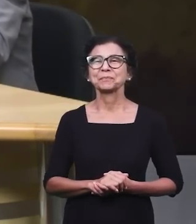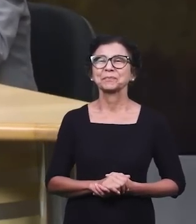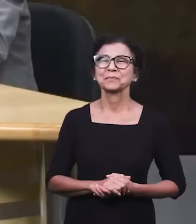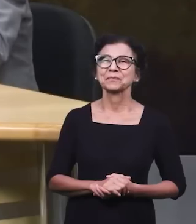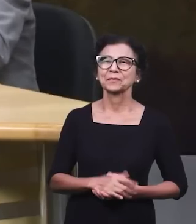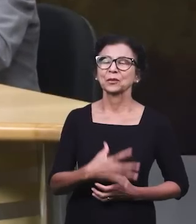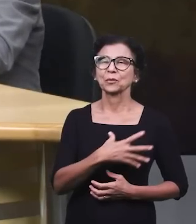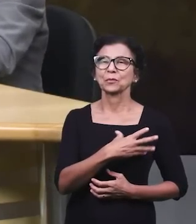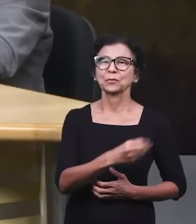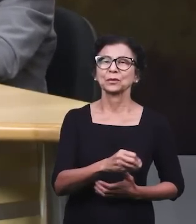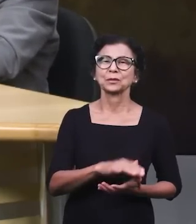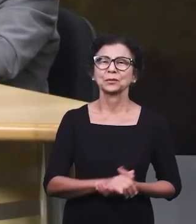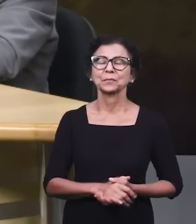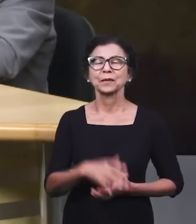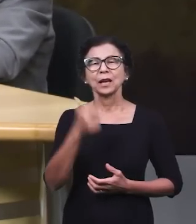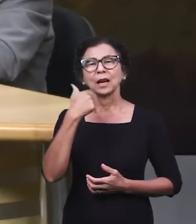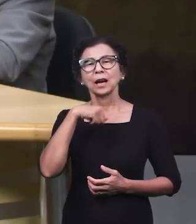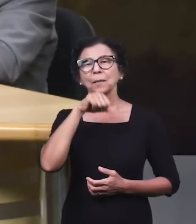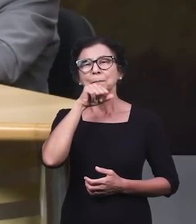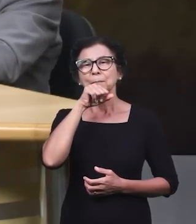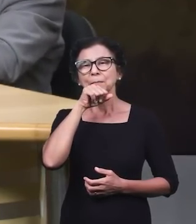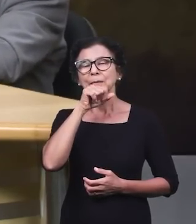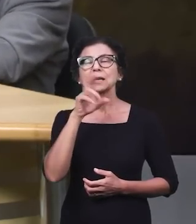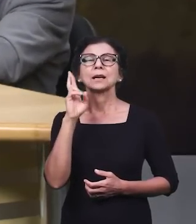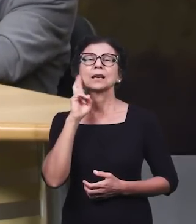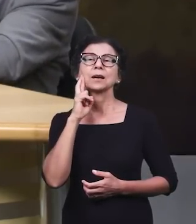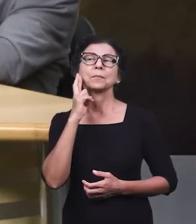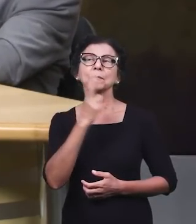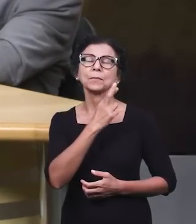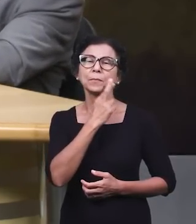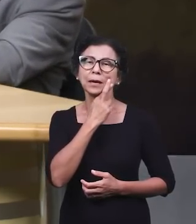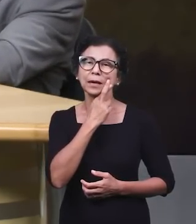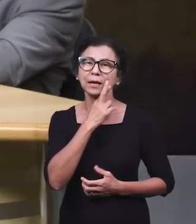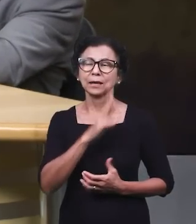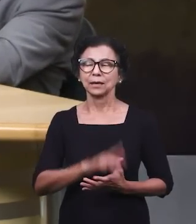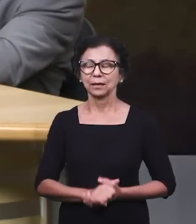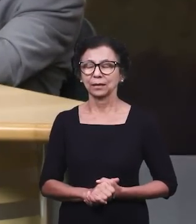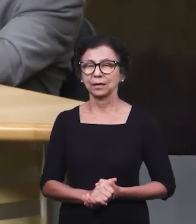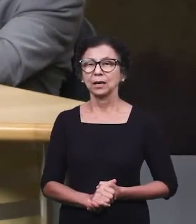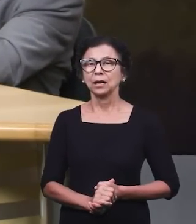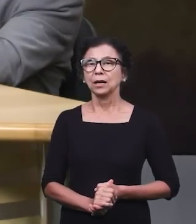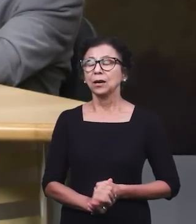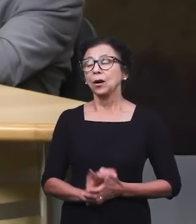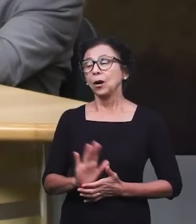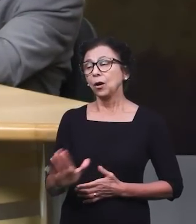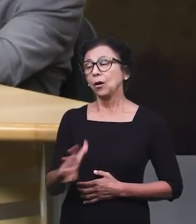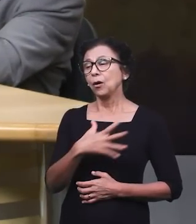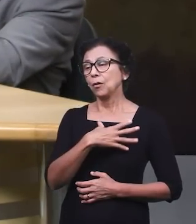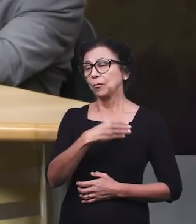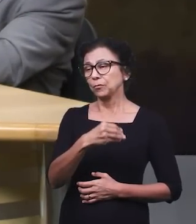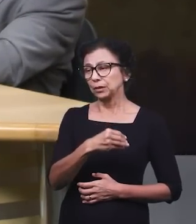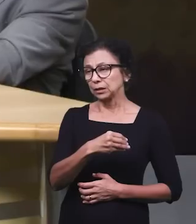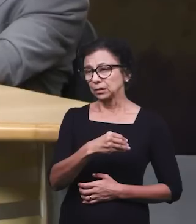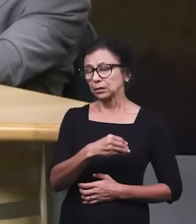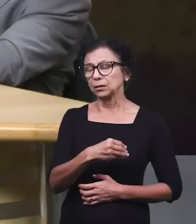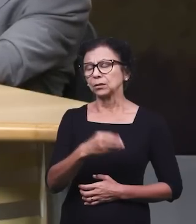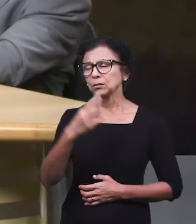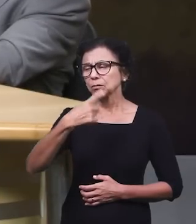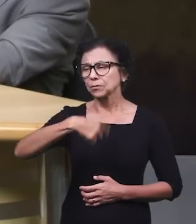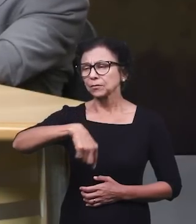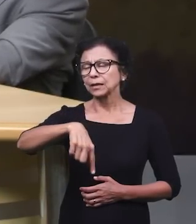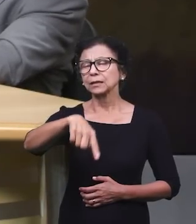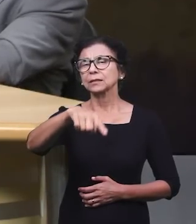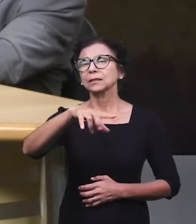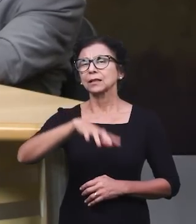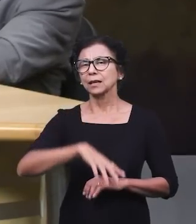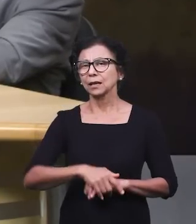Volta lá naquele mesmo lugar. Eles viram o que aconteceu com Esaú, né? Eles viram Ela